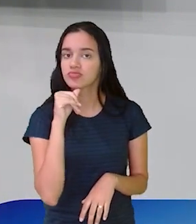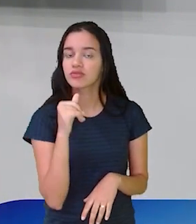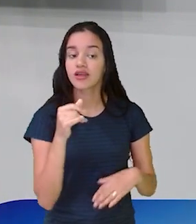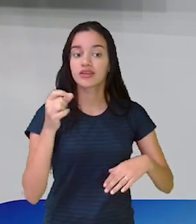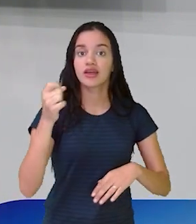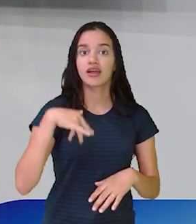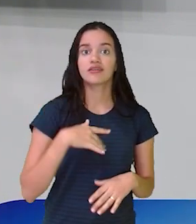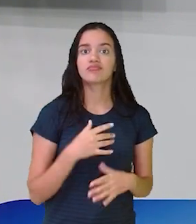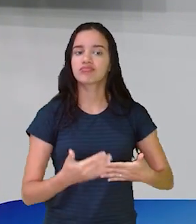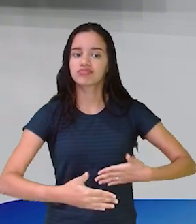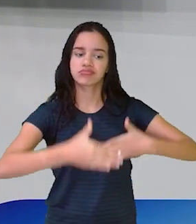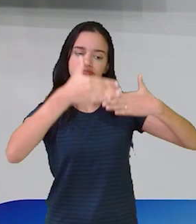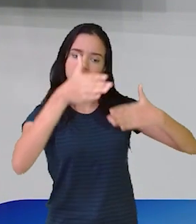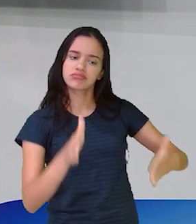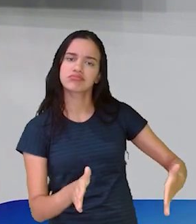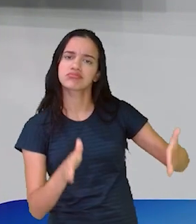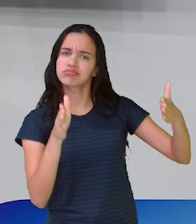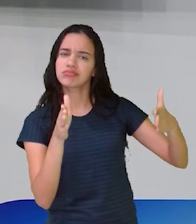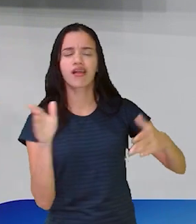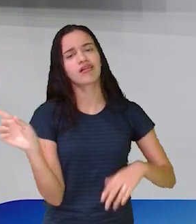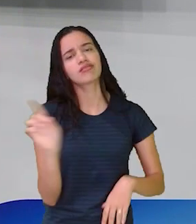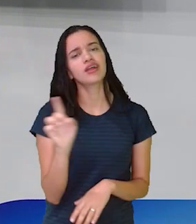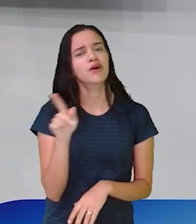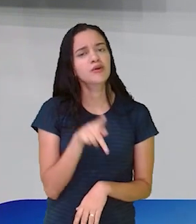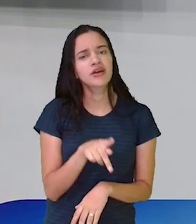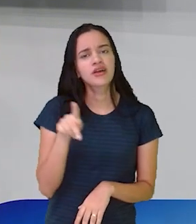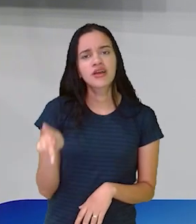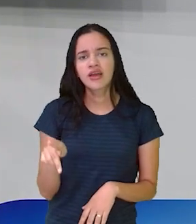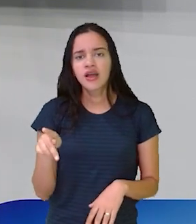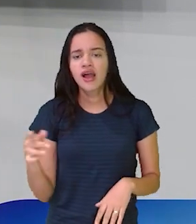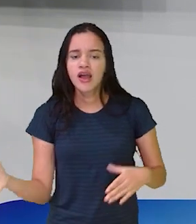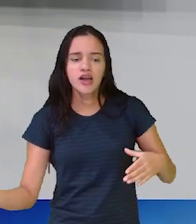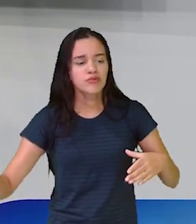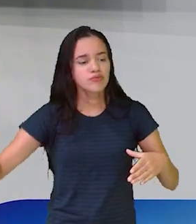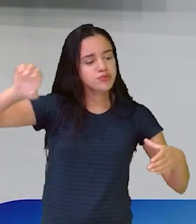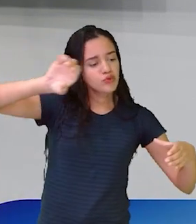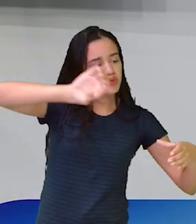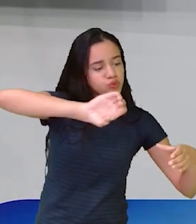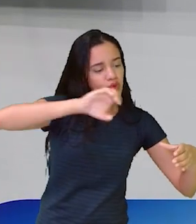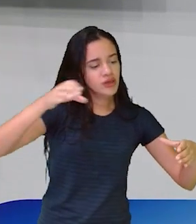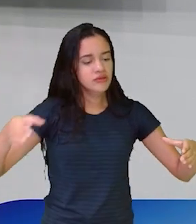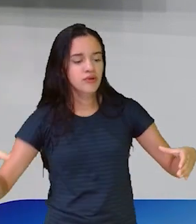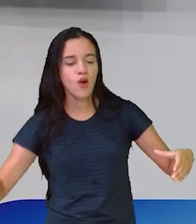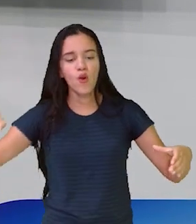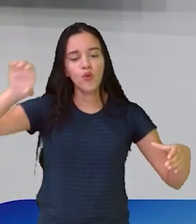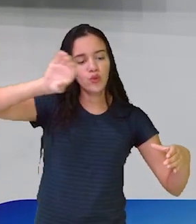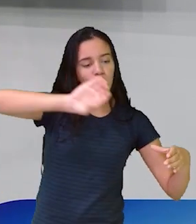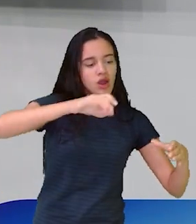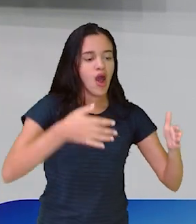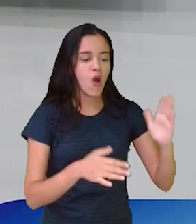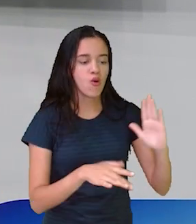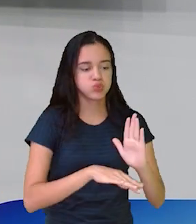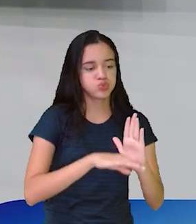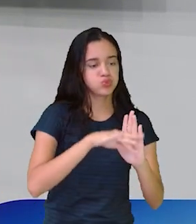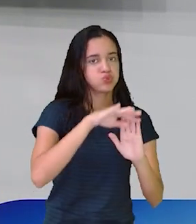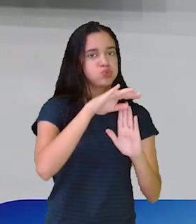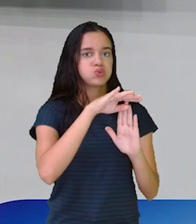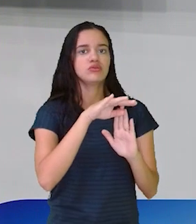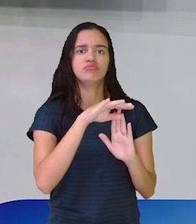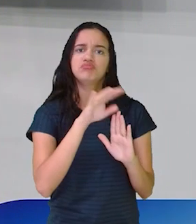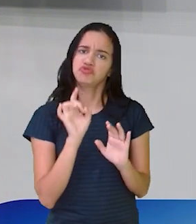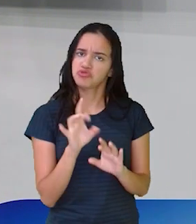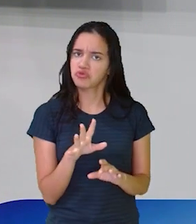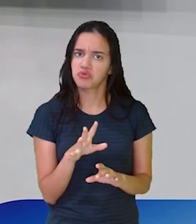aquário daquele? Não, professora, eu saio colocando a garrafa e quando enche, eu